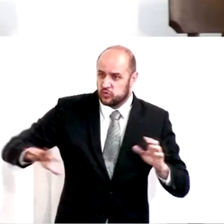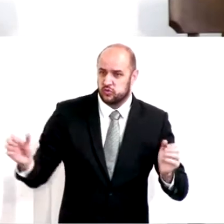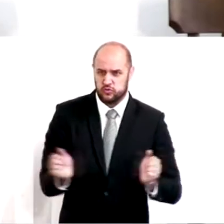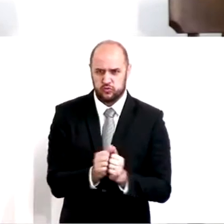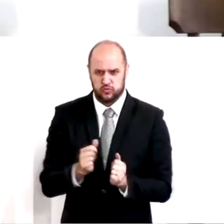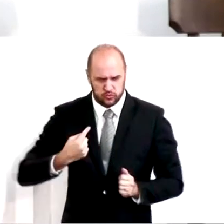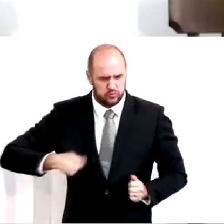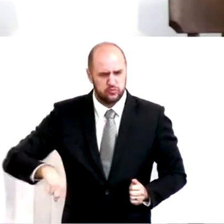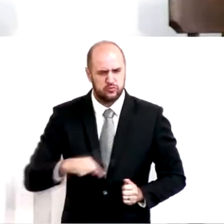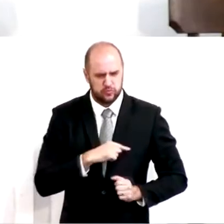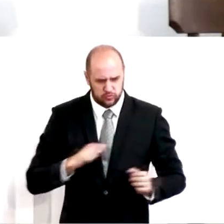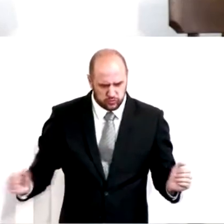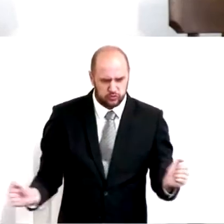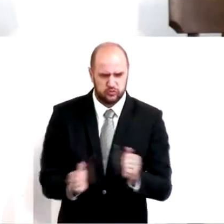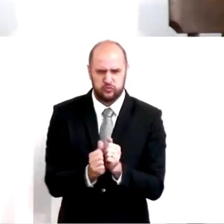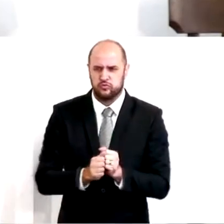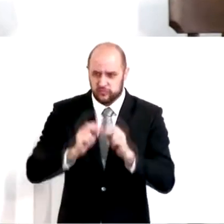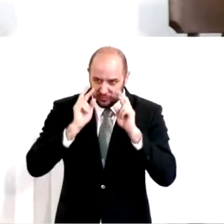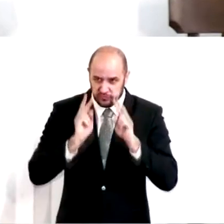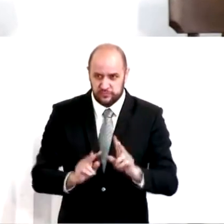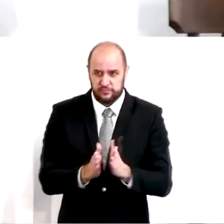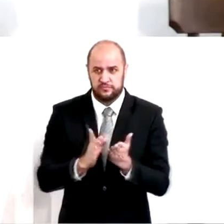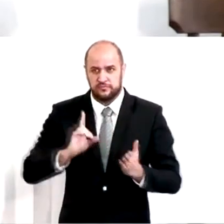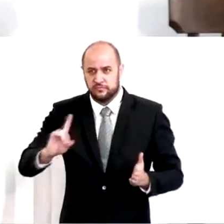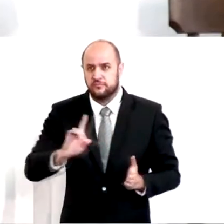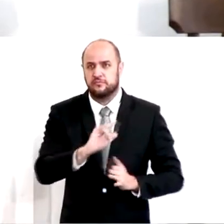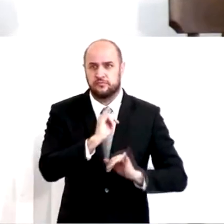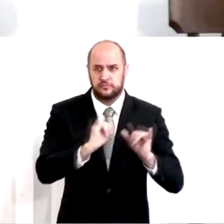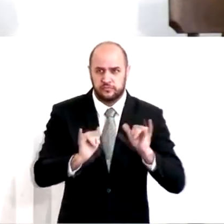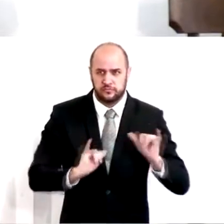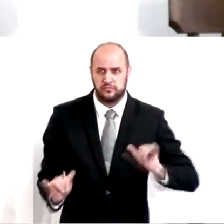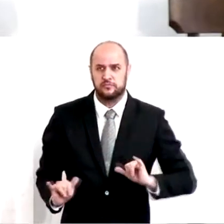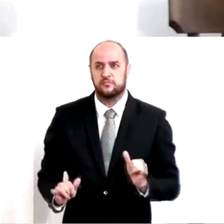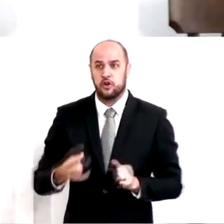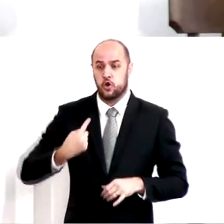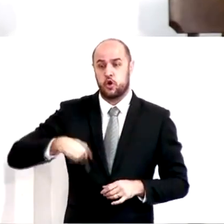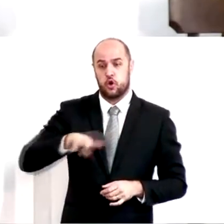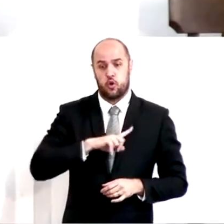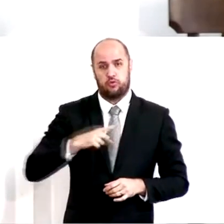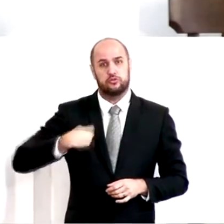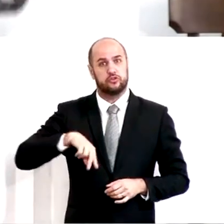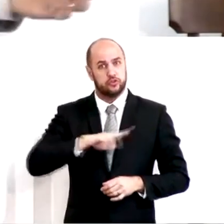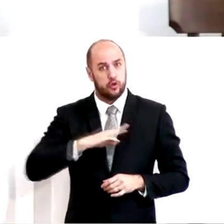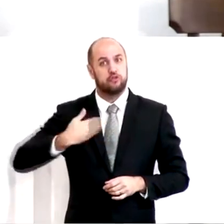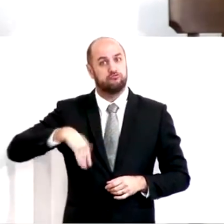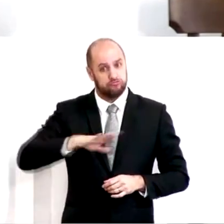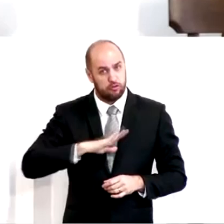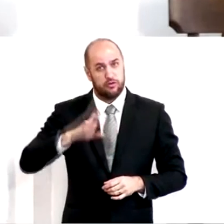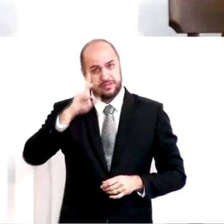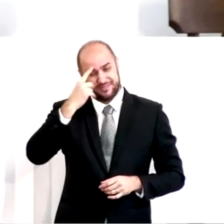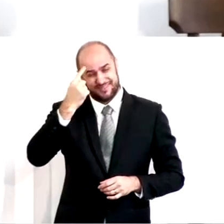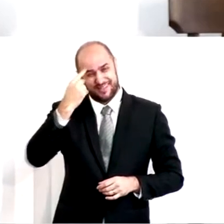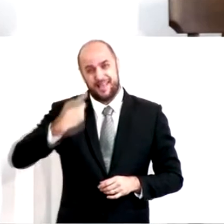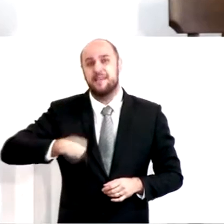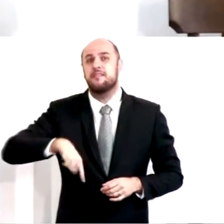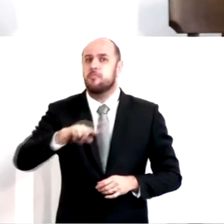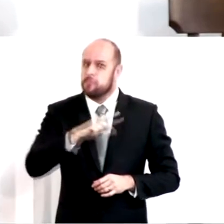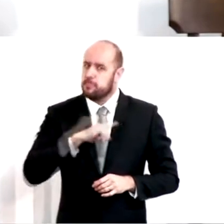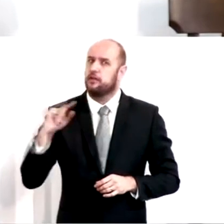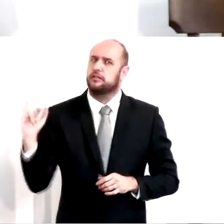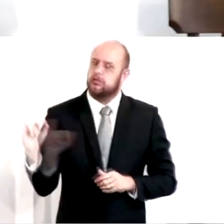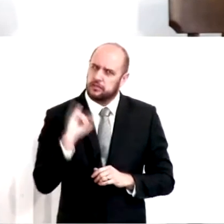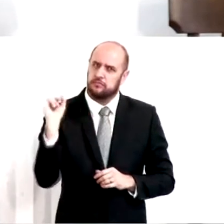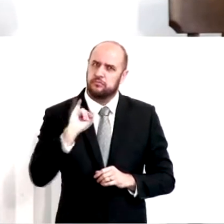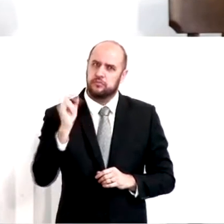está aqui, você pode ver várias vezes no texto, é o termo nós. Primeira pessoa do plural, nós. O conceito de nós era, ninguém de nós pode ficar